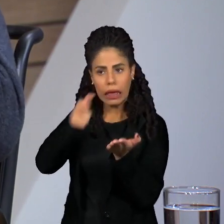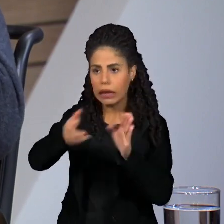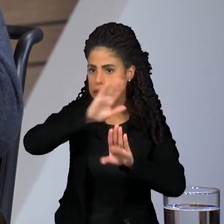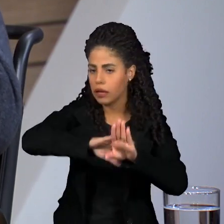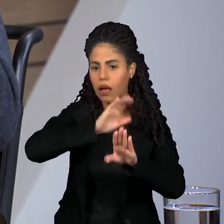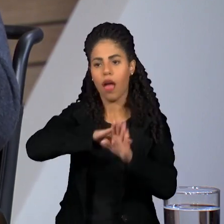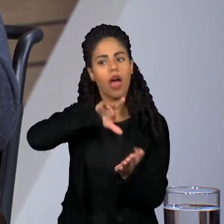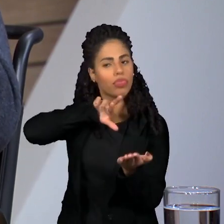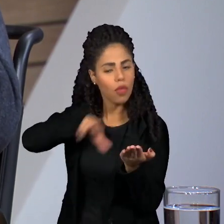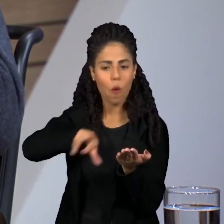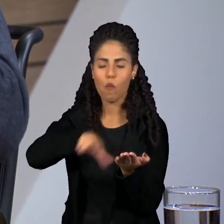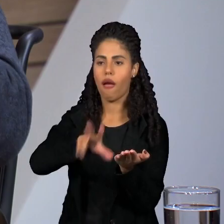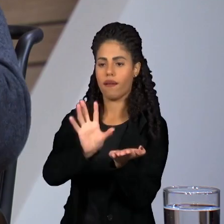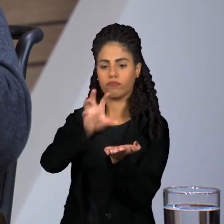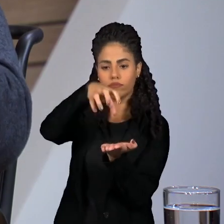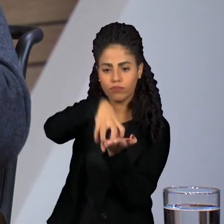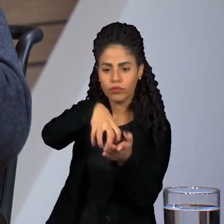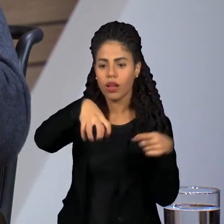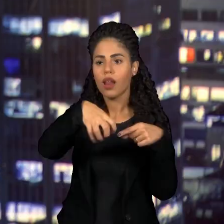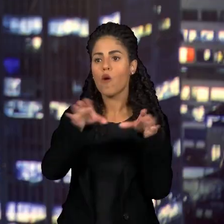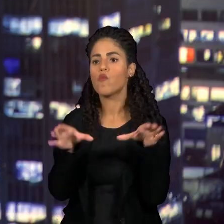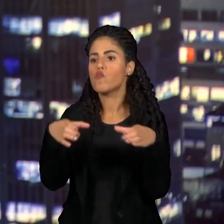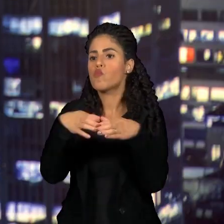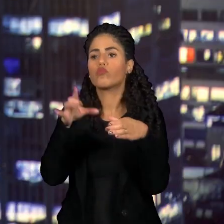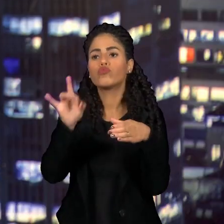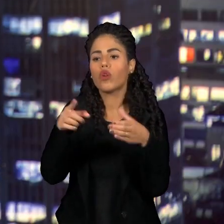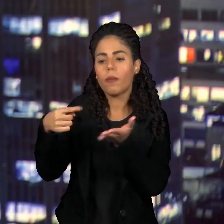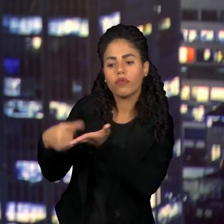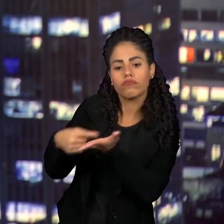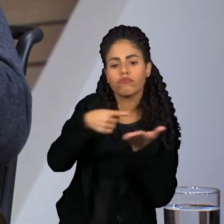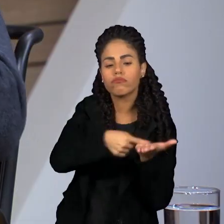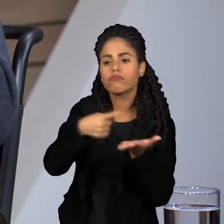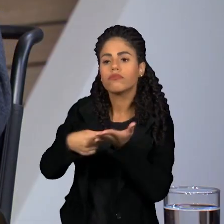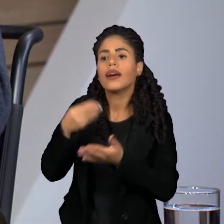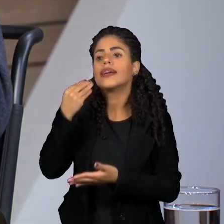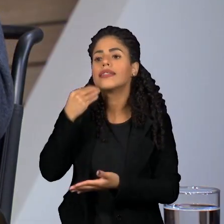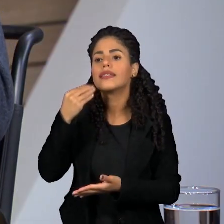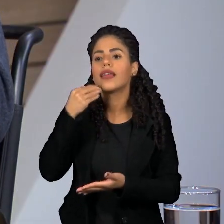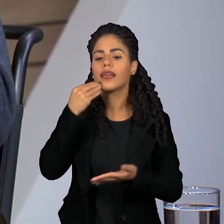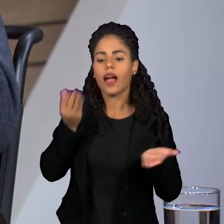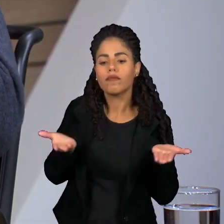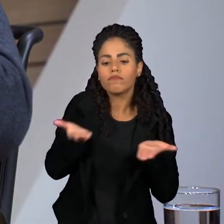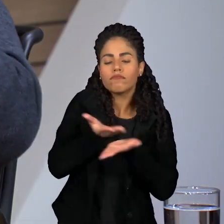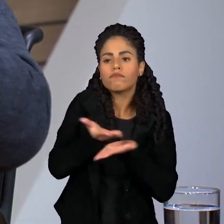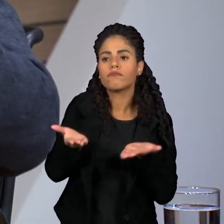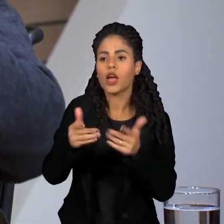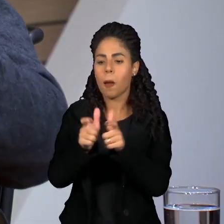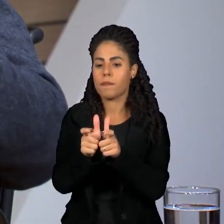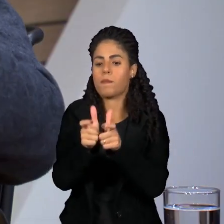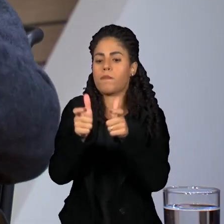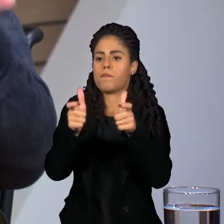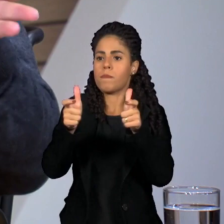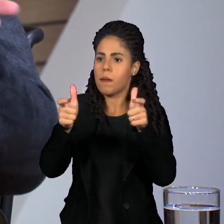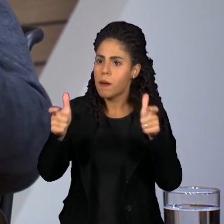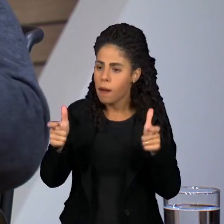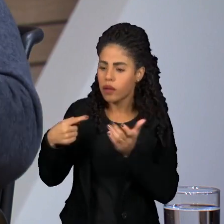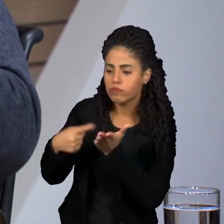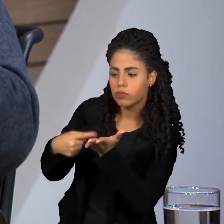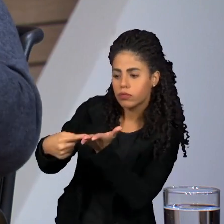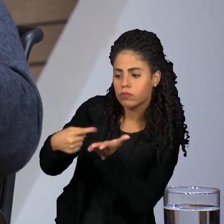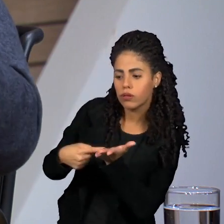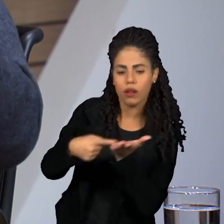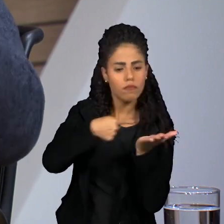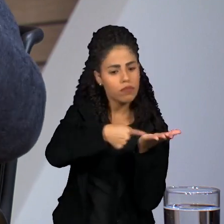organizar e ele é um grupamento mesmo que vai atrás dessa maioria para negociar essas